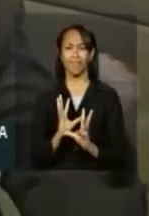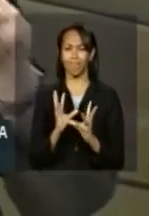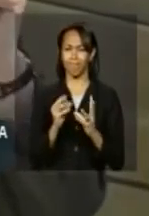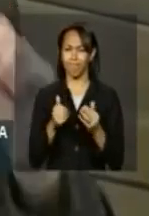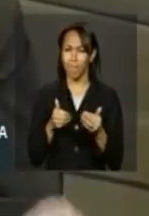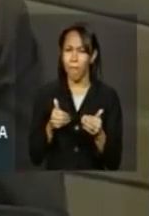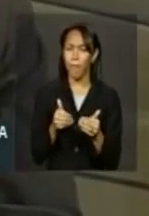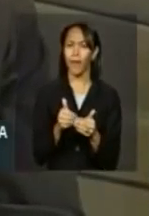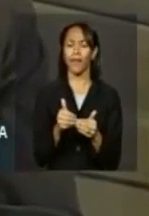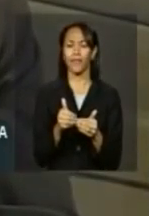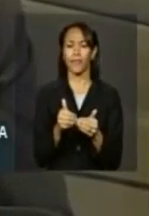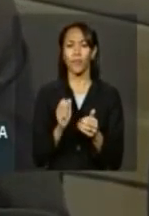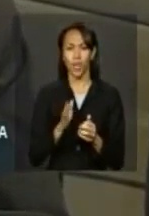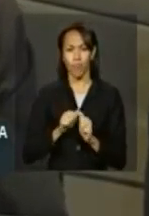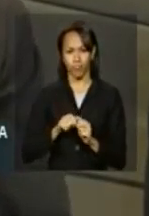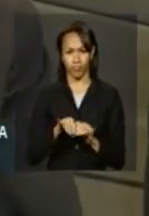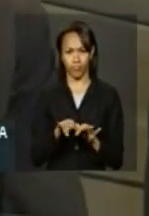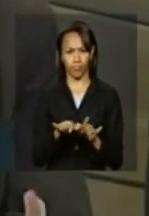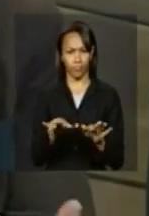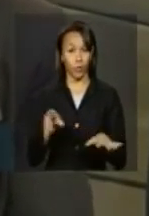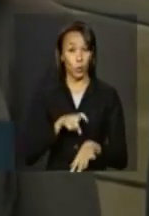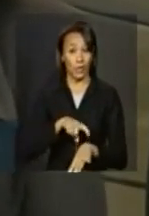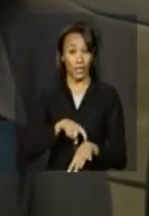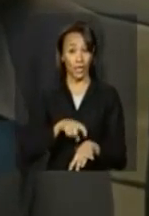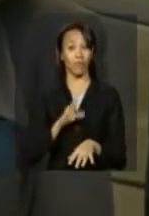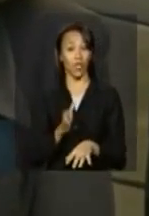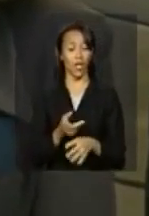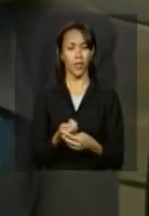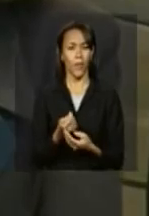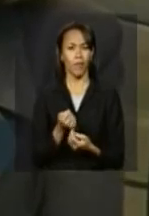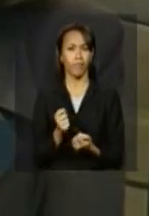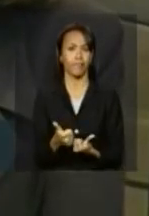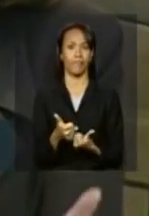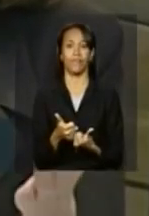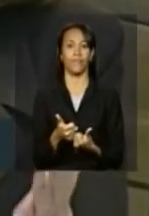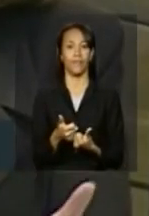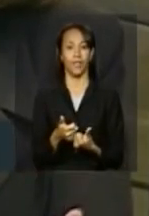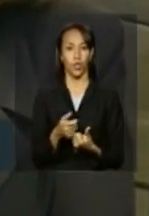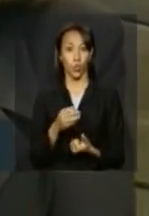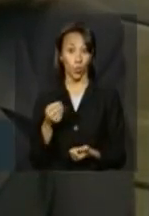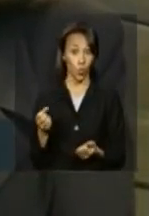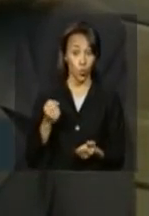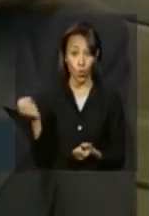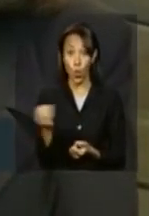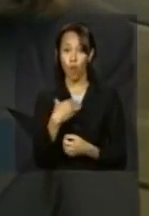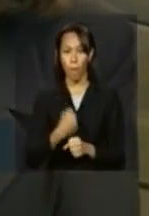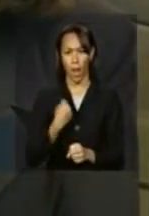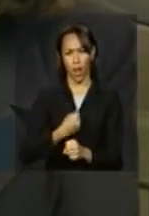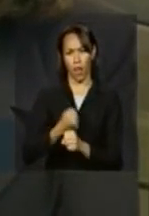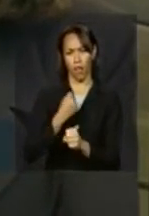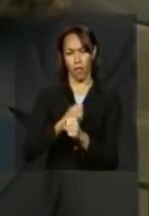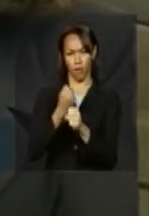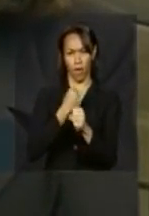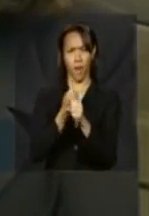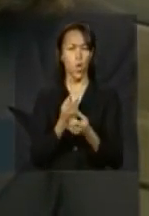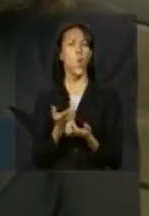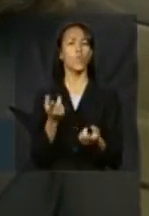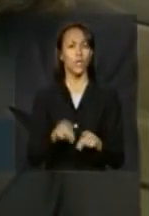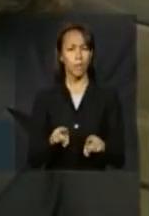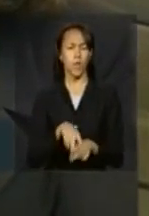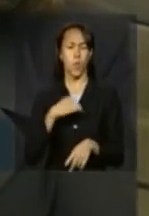que é uma distribuição linear no tempo. A gente sabe que não é assim, que nós temos um novo ciclo de obras e que uma